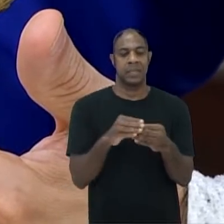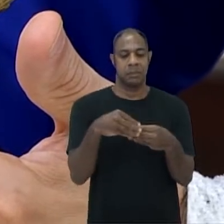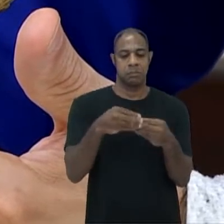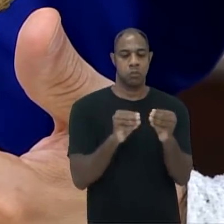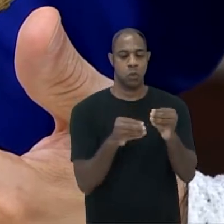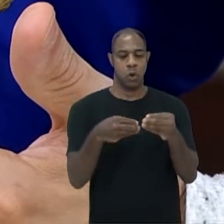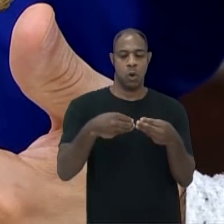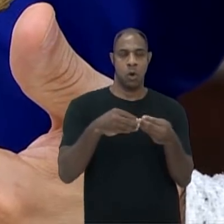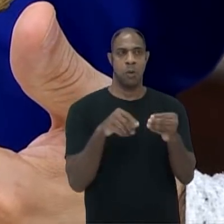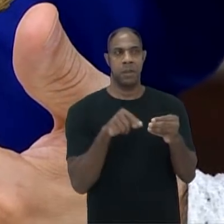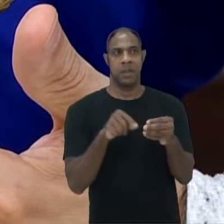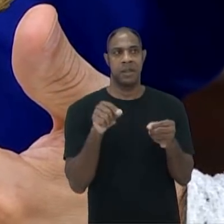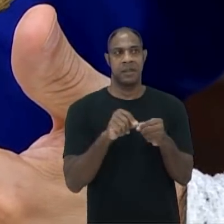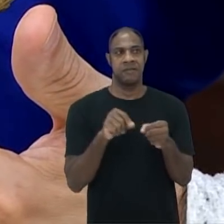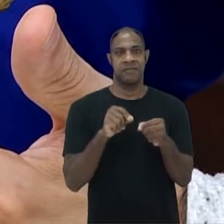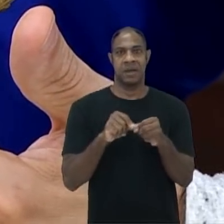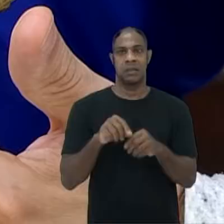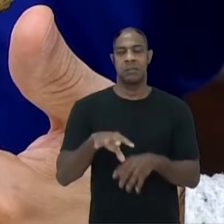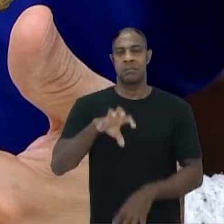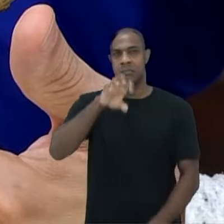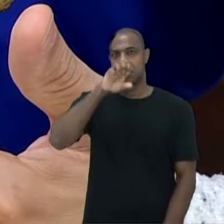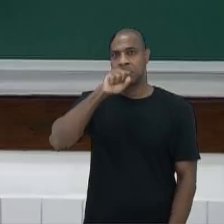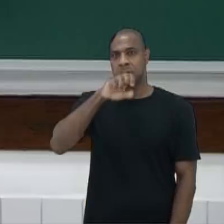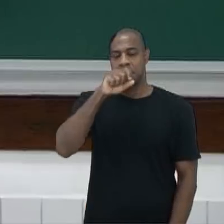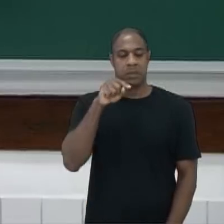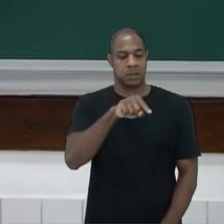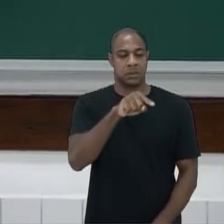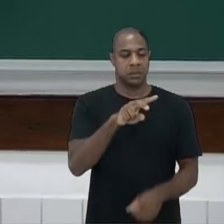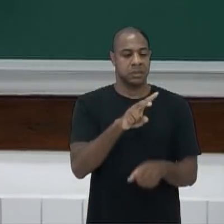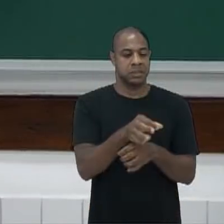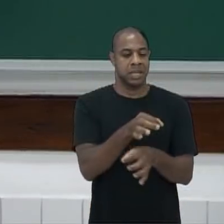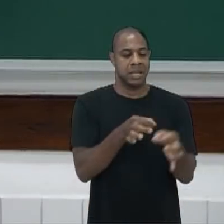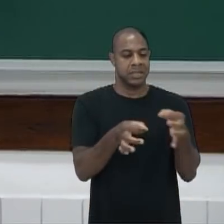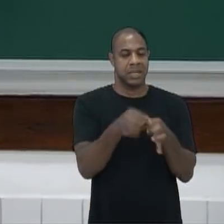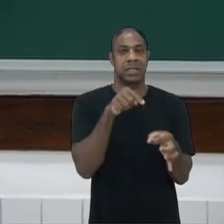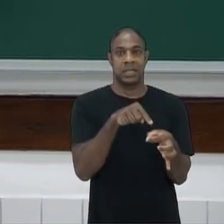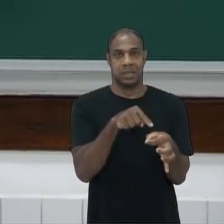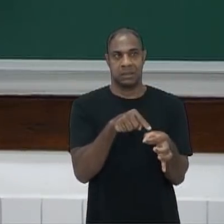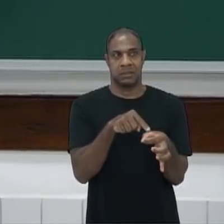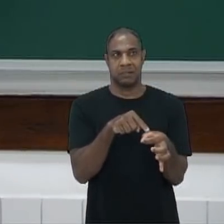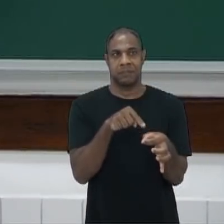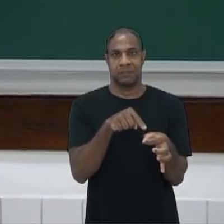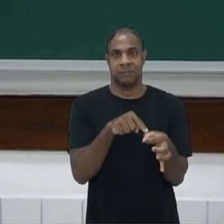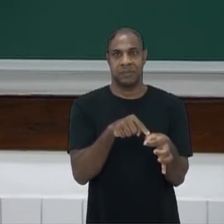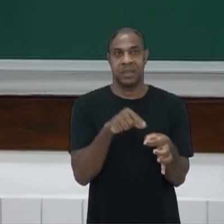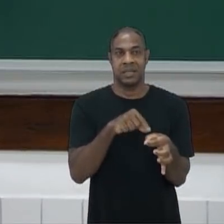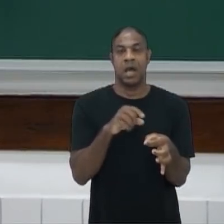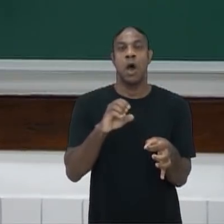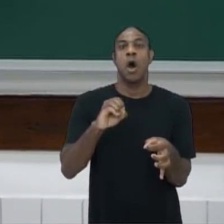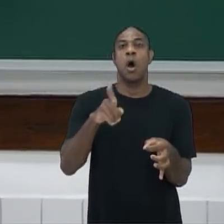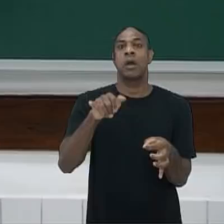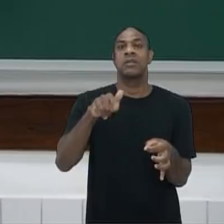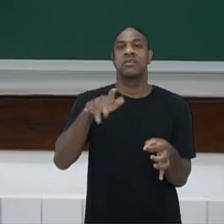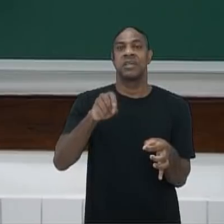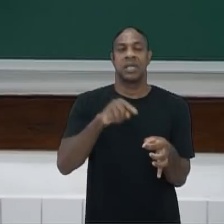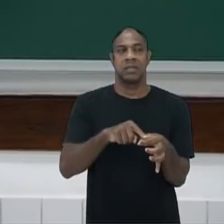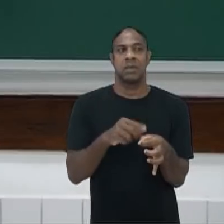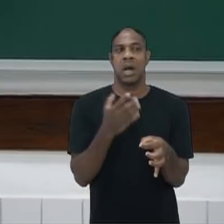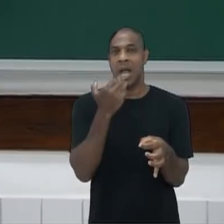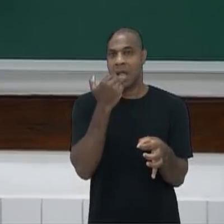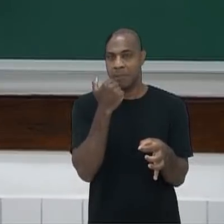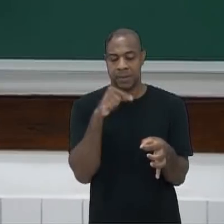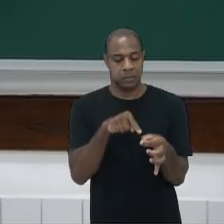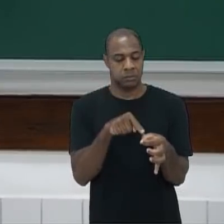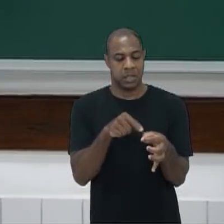dela e ela realiza a respiração celular. Super importante. Ela converte o oxigênio e os alimentos,